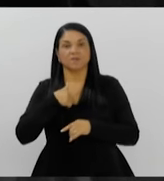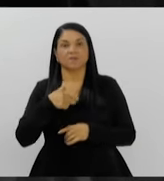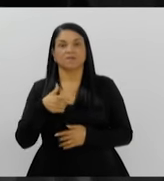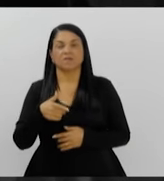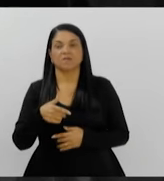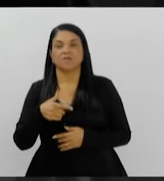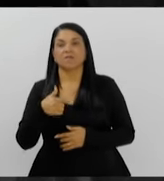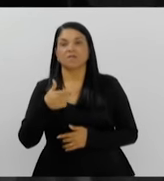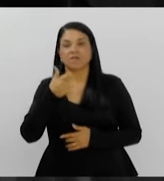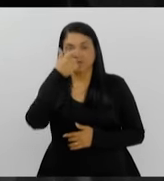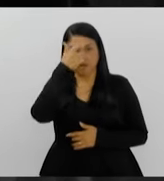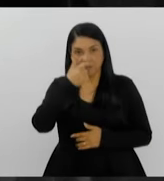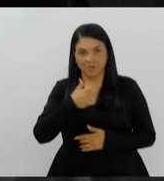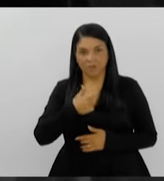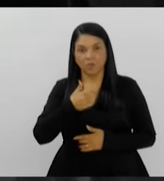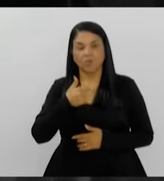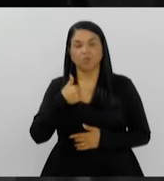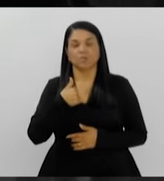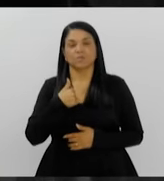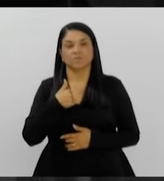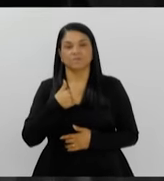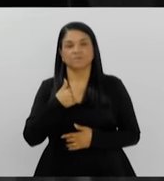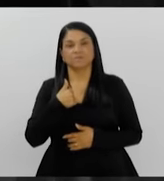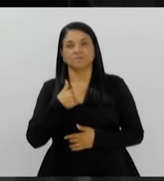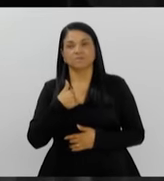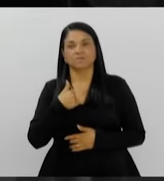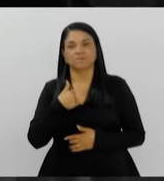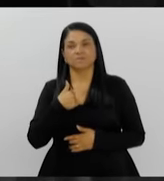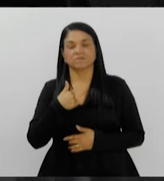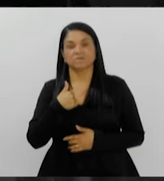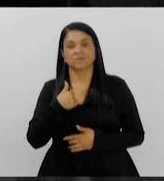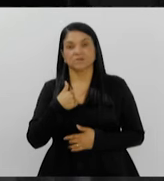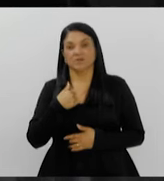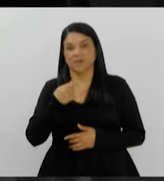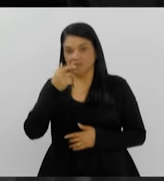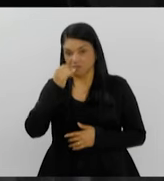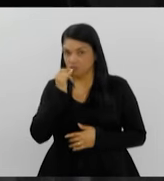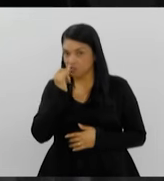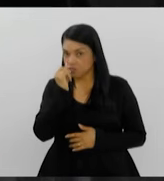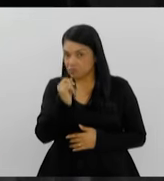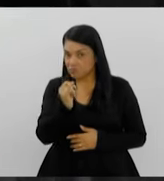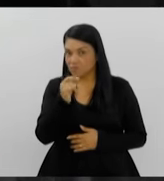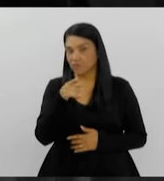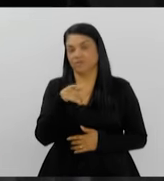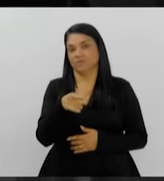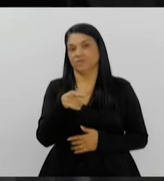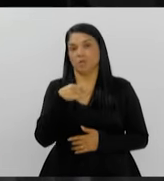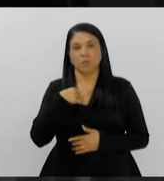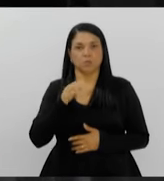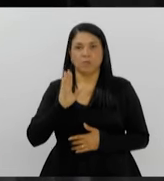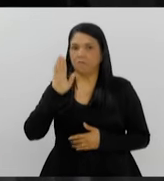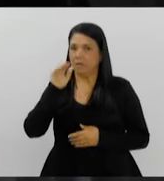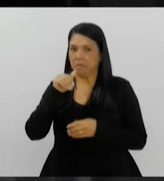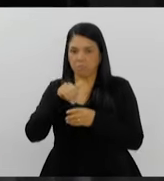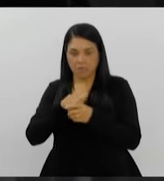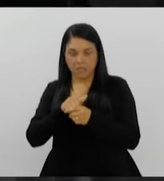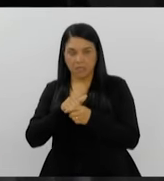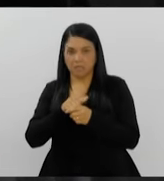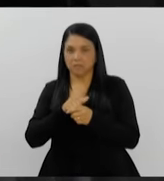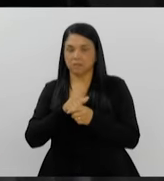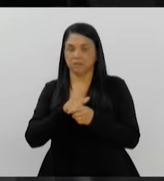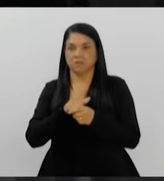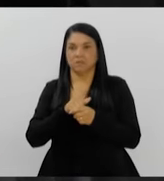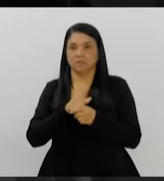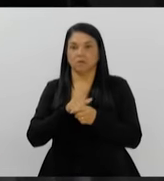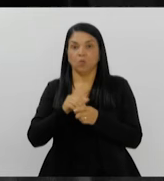Eu quando estava ali mais uma vez dizendo não estava em ato de campanha nem eu nem este canalha o único